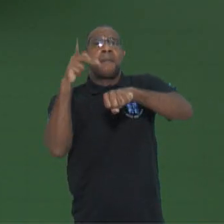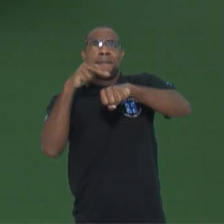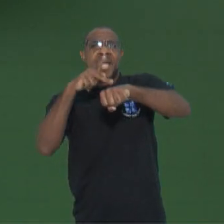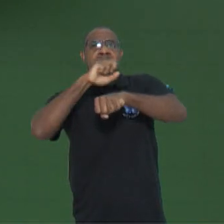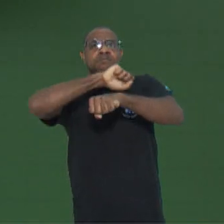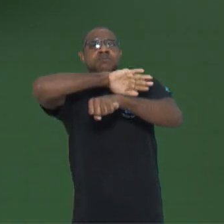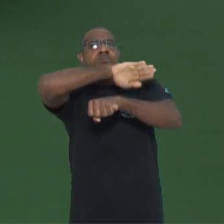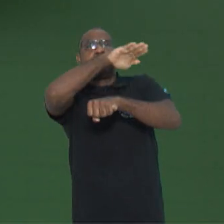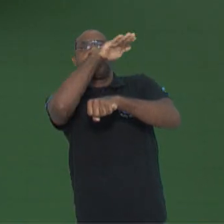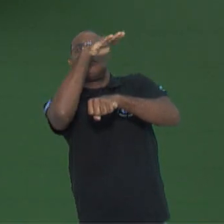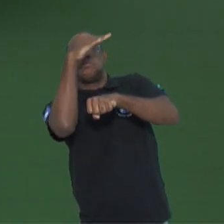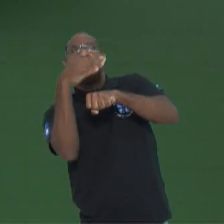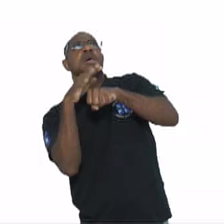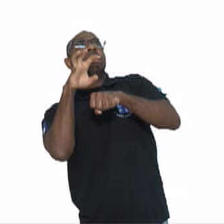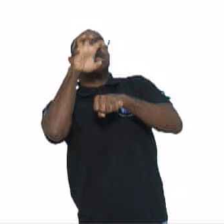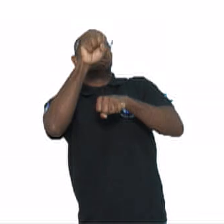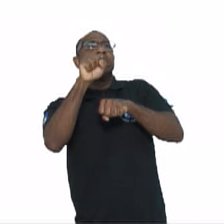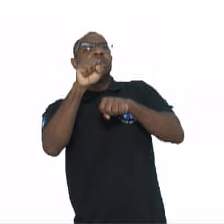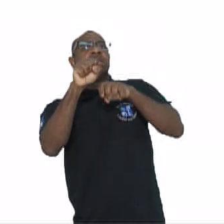esses